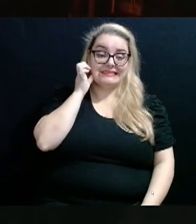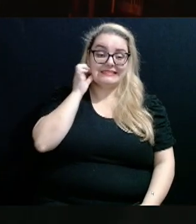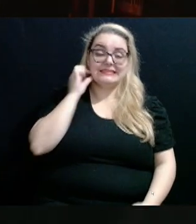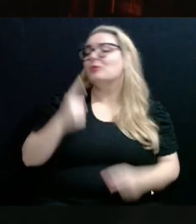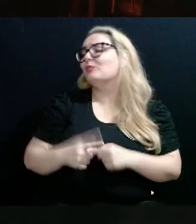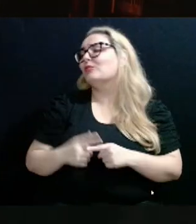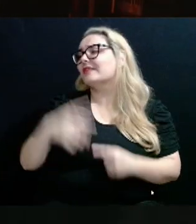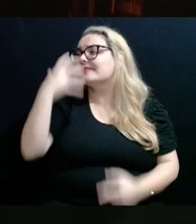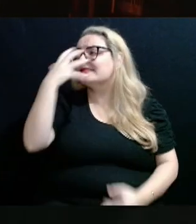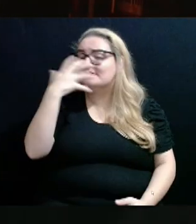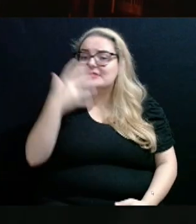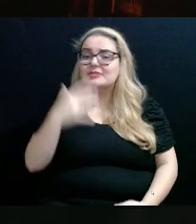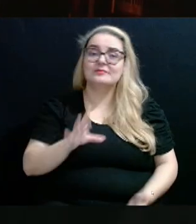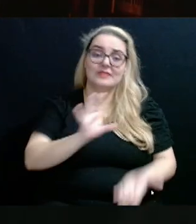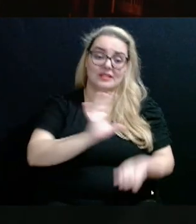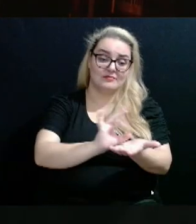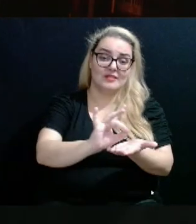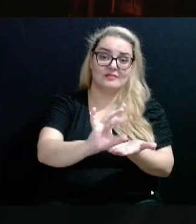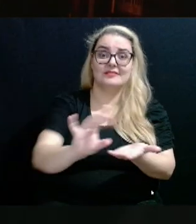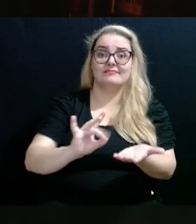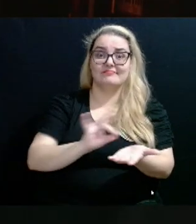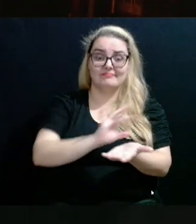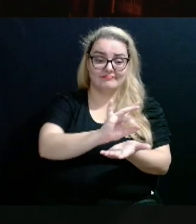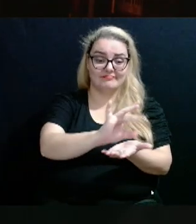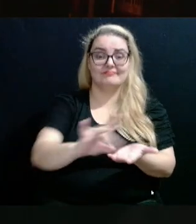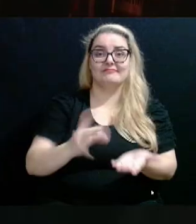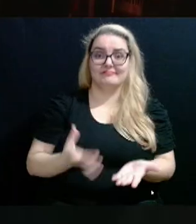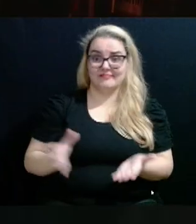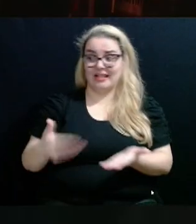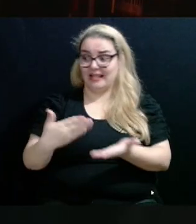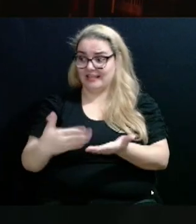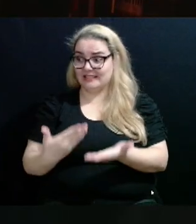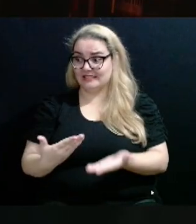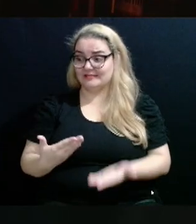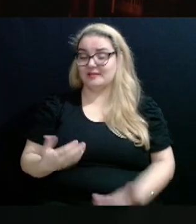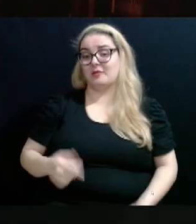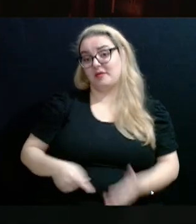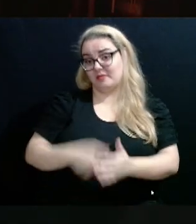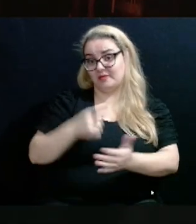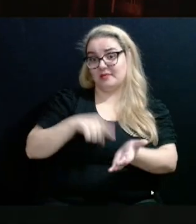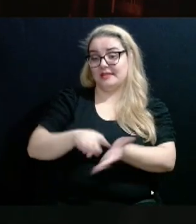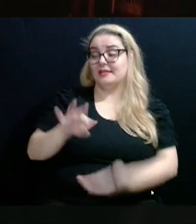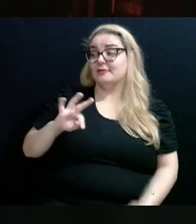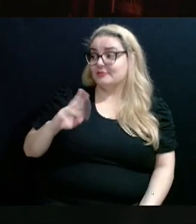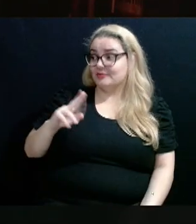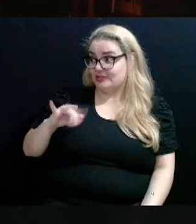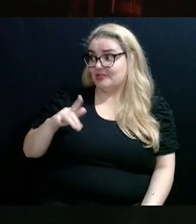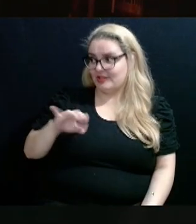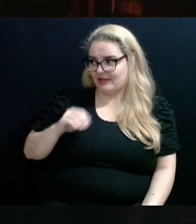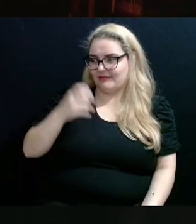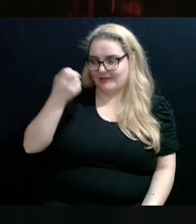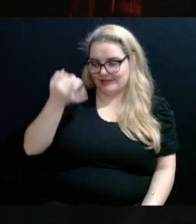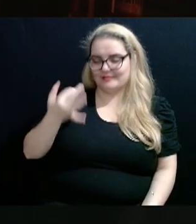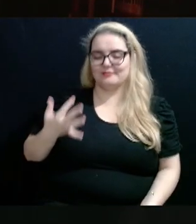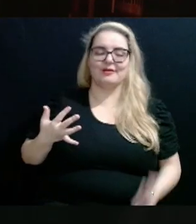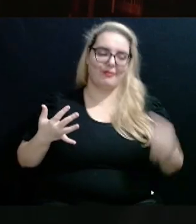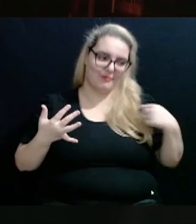primeira pergunta. E o Thiago vai explicar para a gente essa sensação de prazer tão forte ao abrir